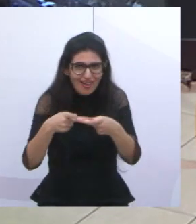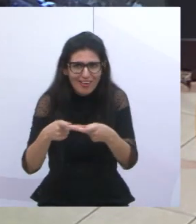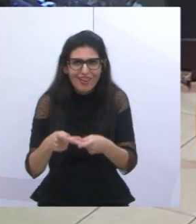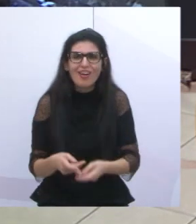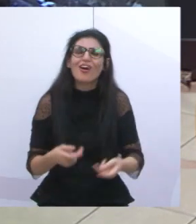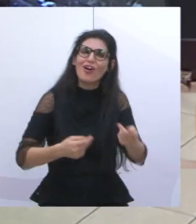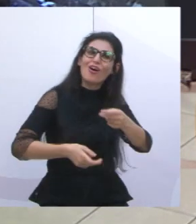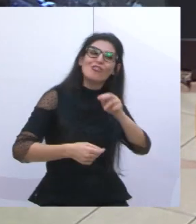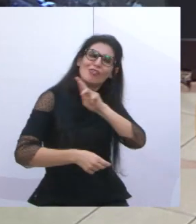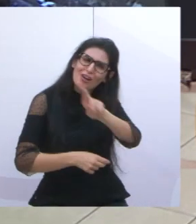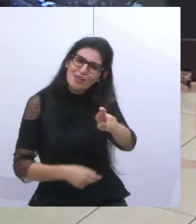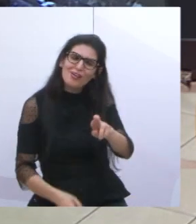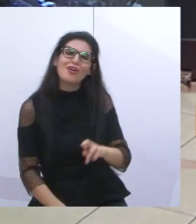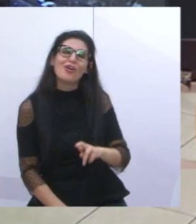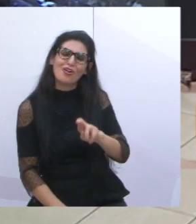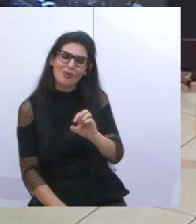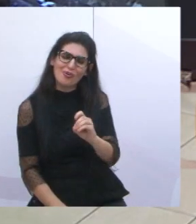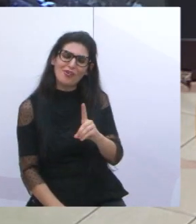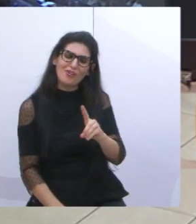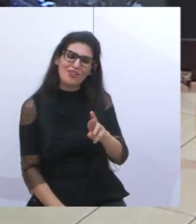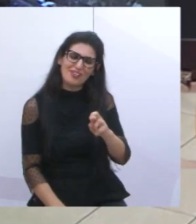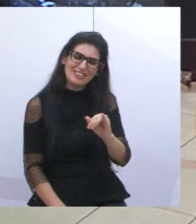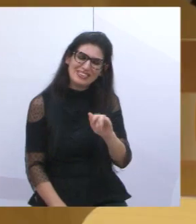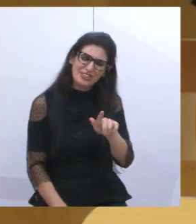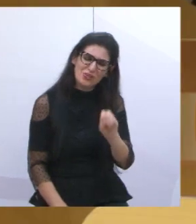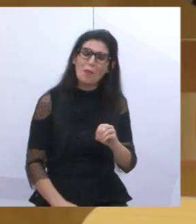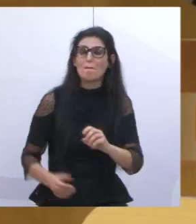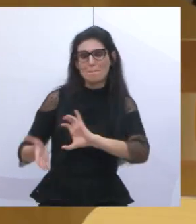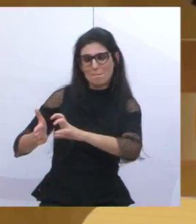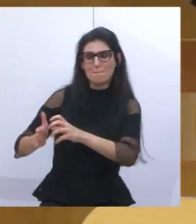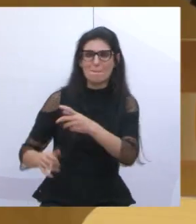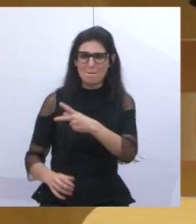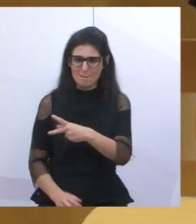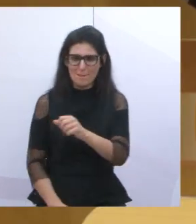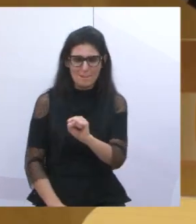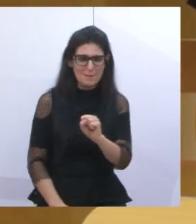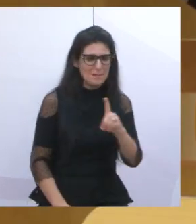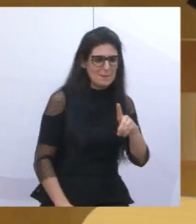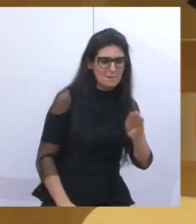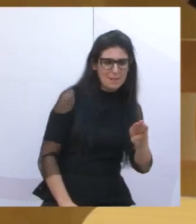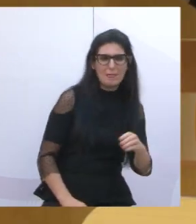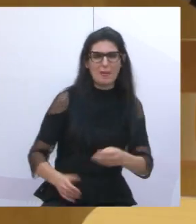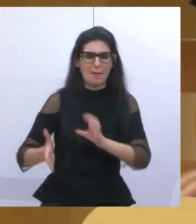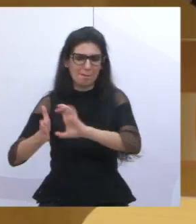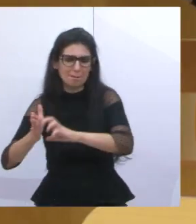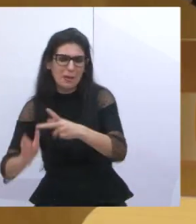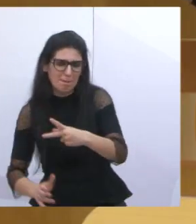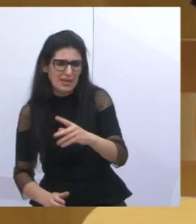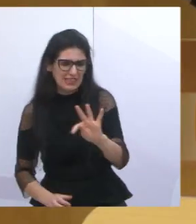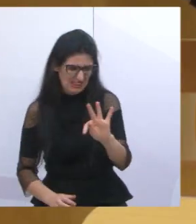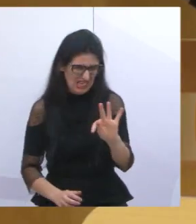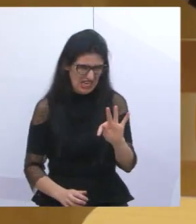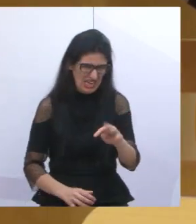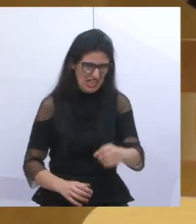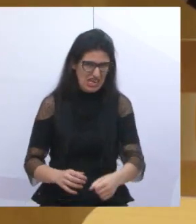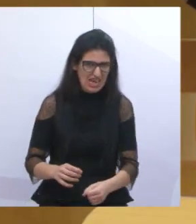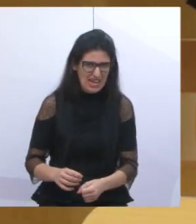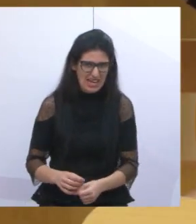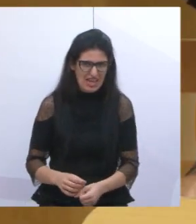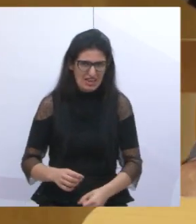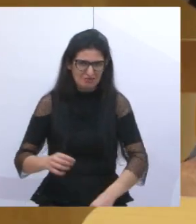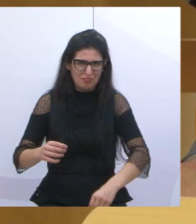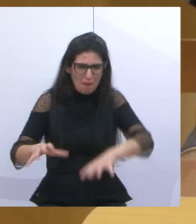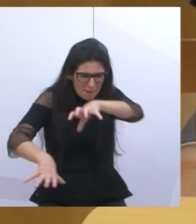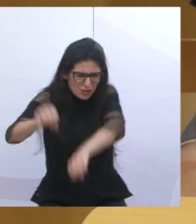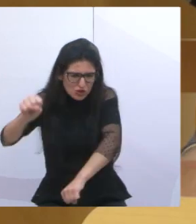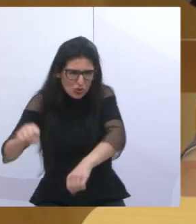do PSDB. Não é o PT que estragou a cidade de São Paulo, não. Espero que vocês entreguem um pouquinho melhor do que